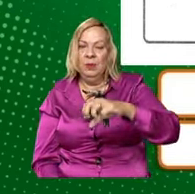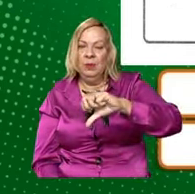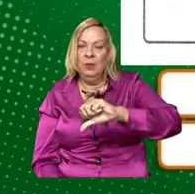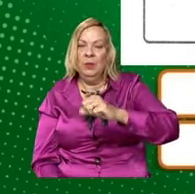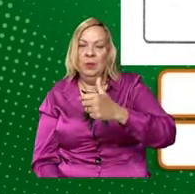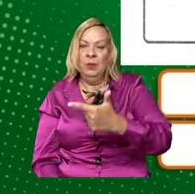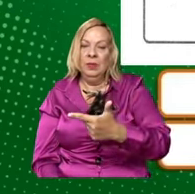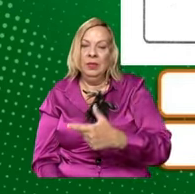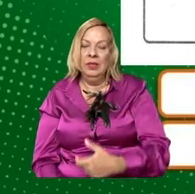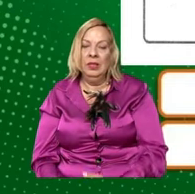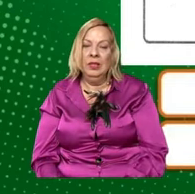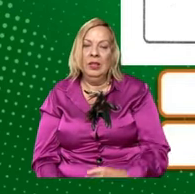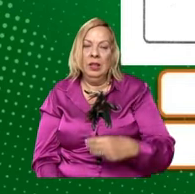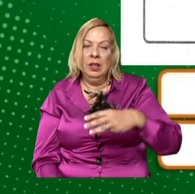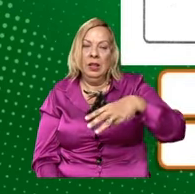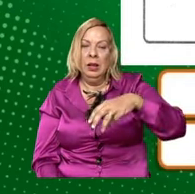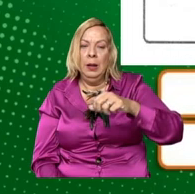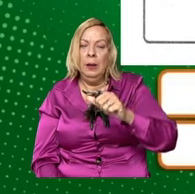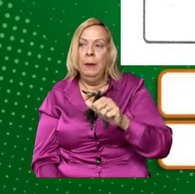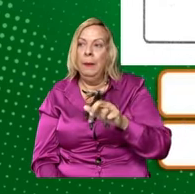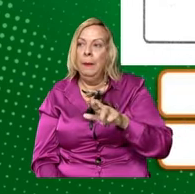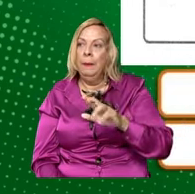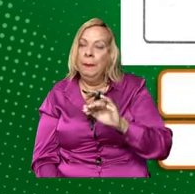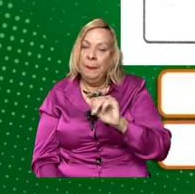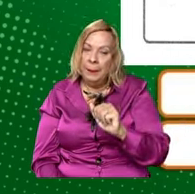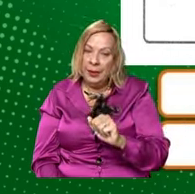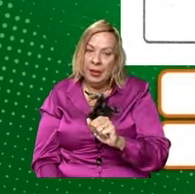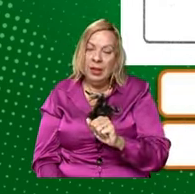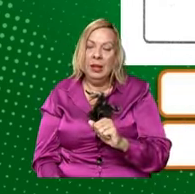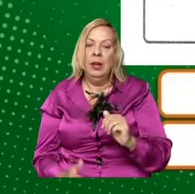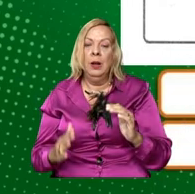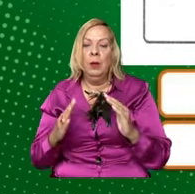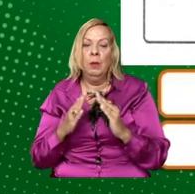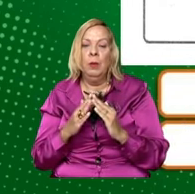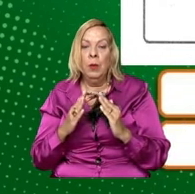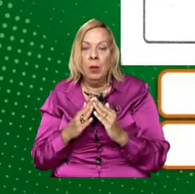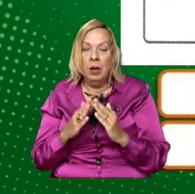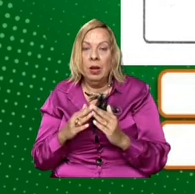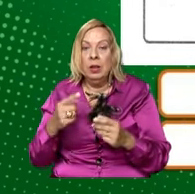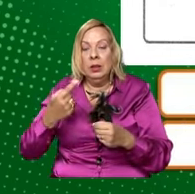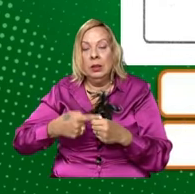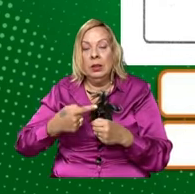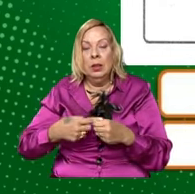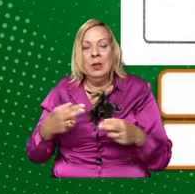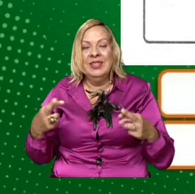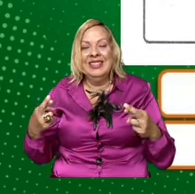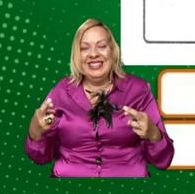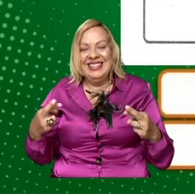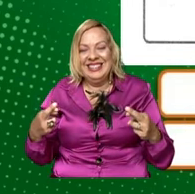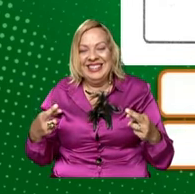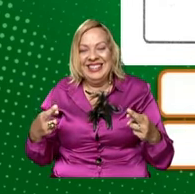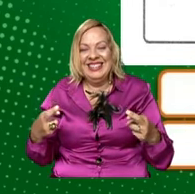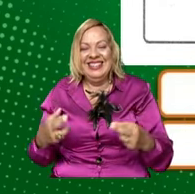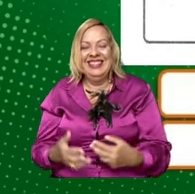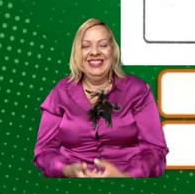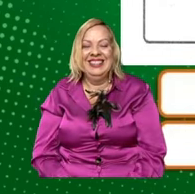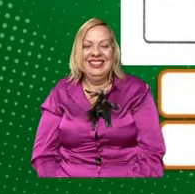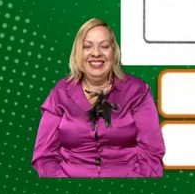428392, tá? Maria Irineide. Maria Irineide, moradora de Siriri. Adquiriu com Andréa